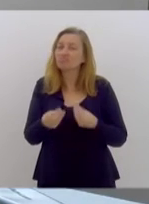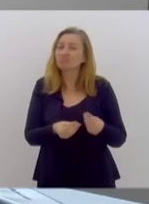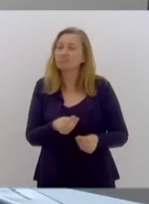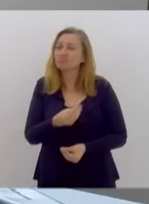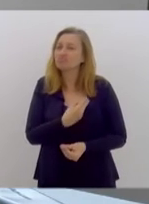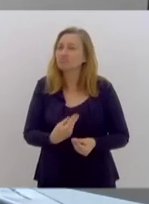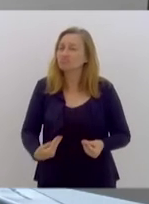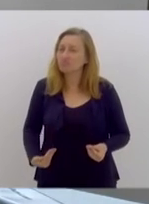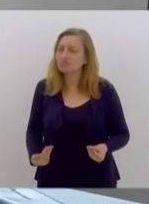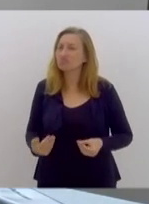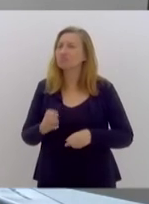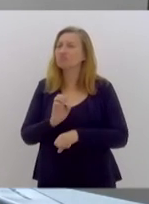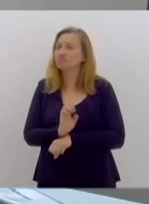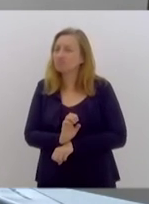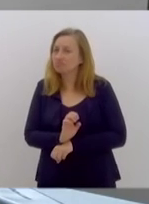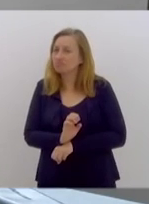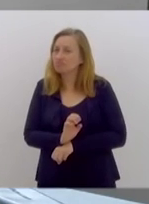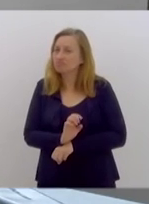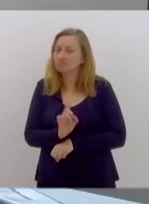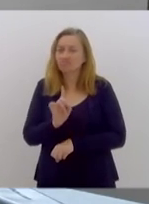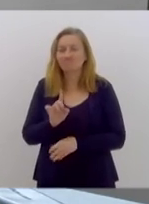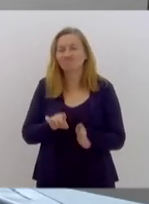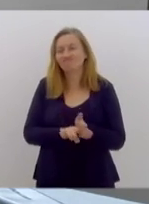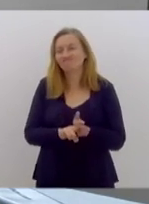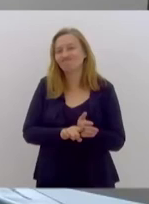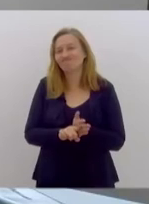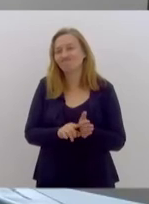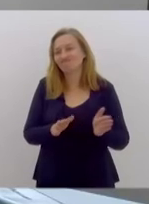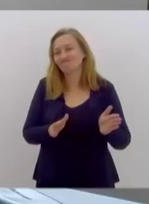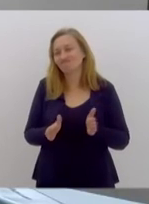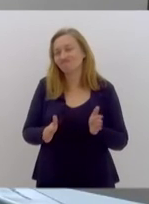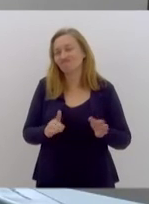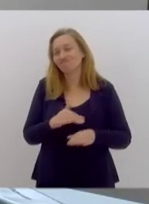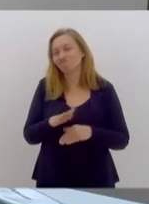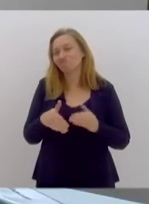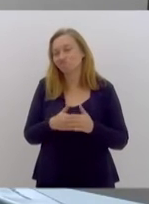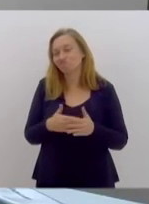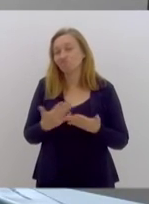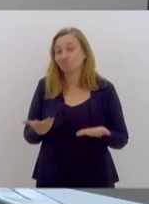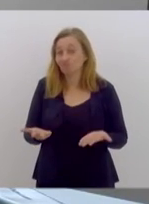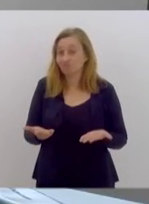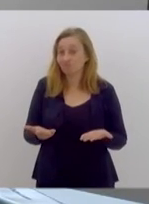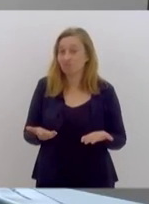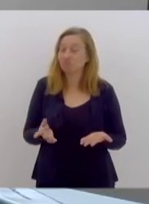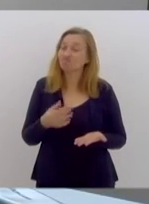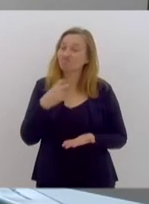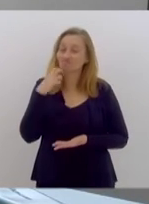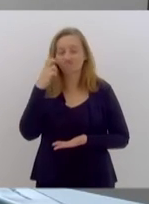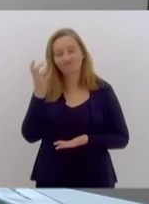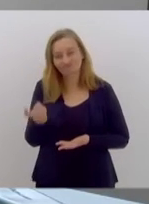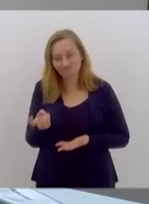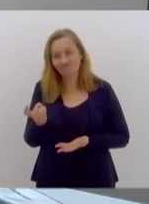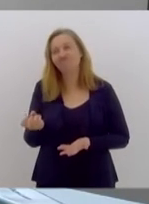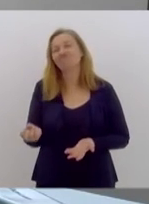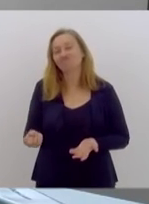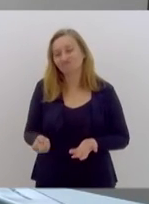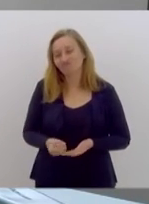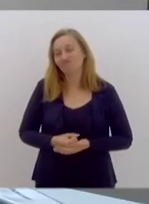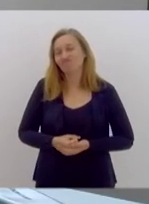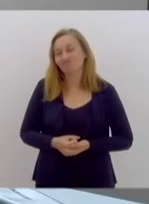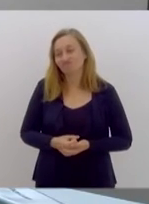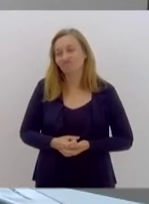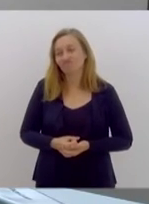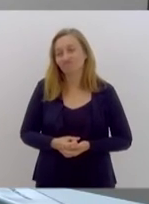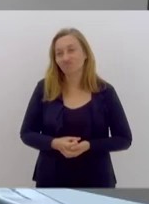do Estado como poder concedente não fiscalizou esse tempo todo não fiscalizou foram vergonhosas as